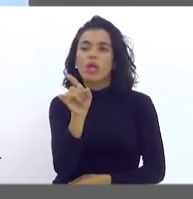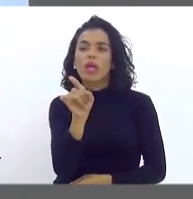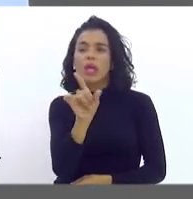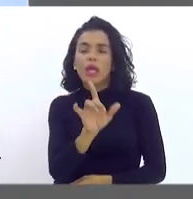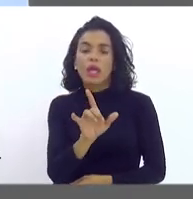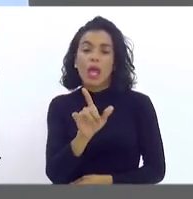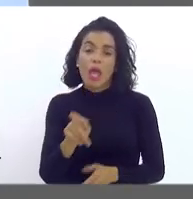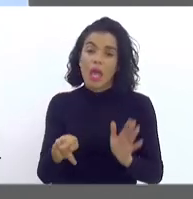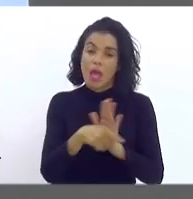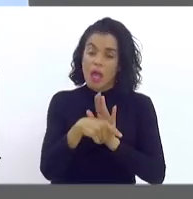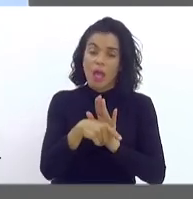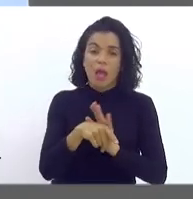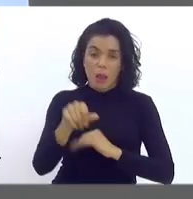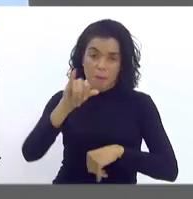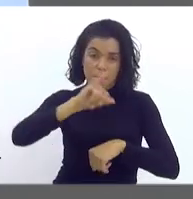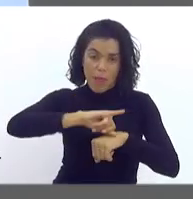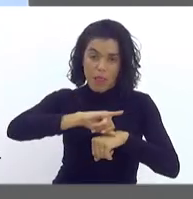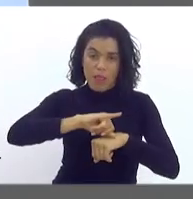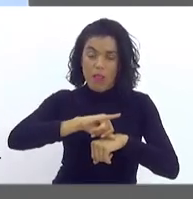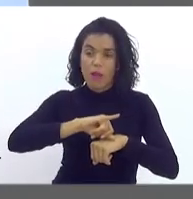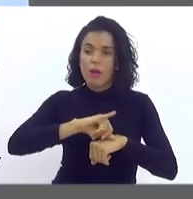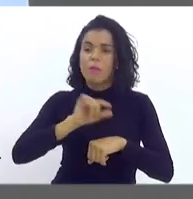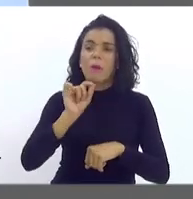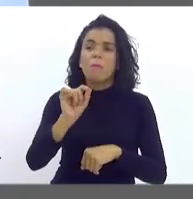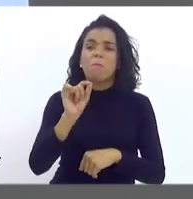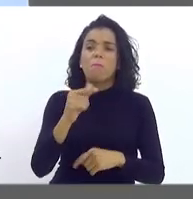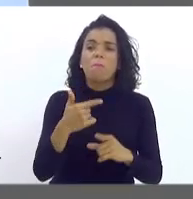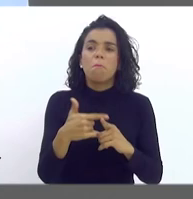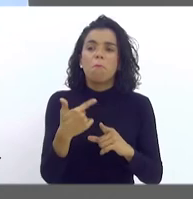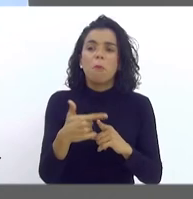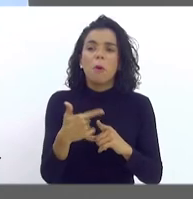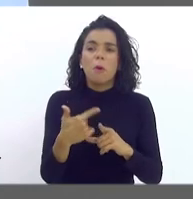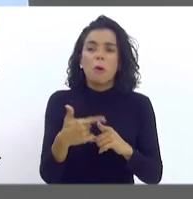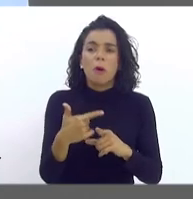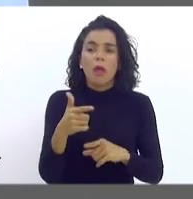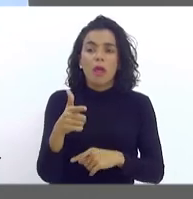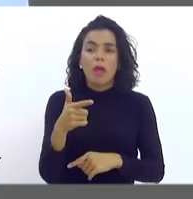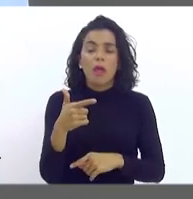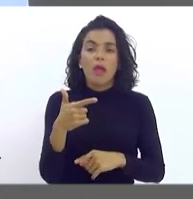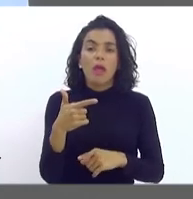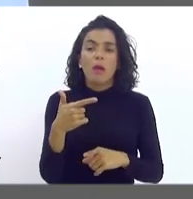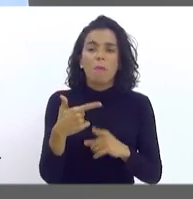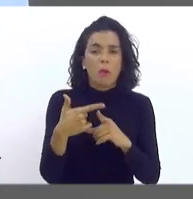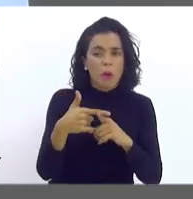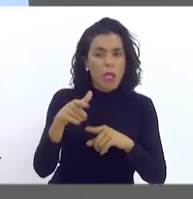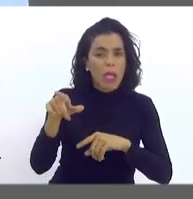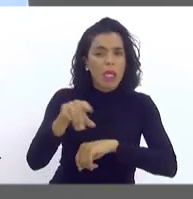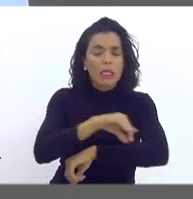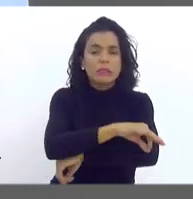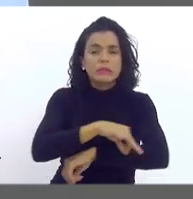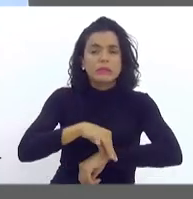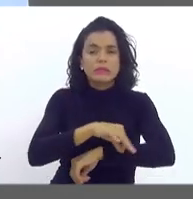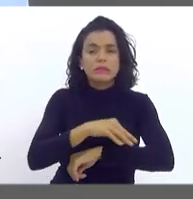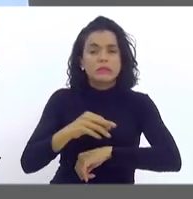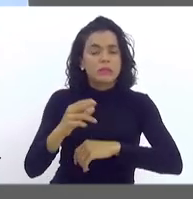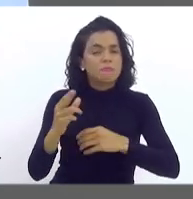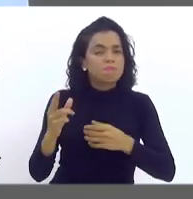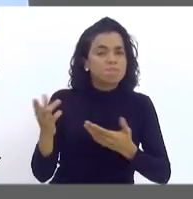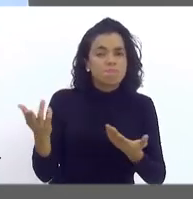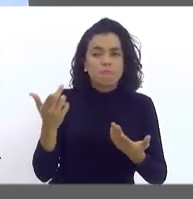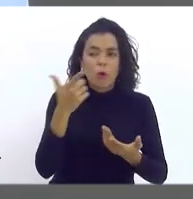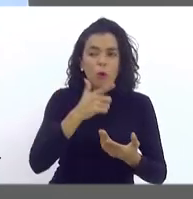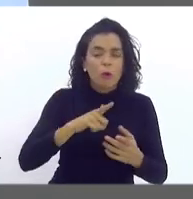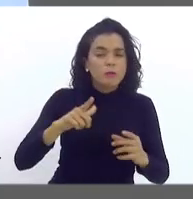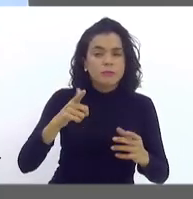ali? É a área metropolitana. Não, sim, mas por que tem uma... Porque aqui é SEG. Não, mas aquele mapa ele representa o quê? A gente não consegue